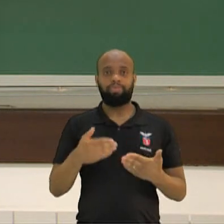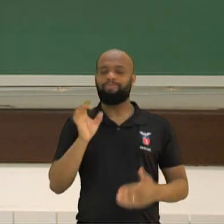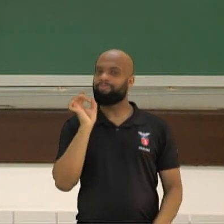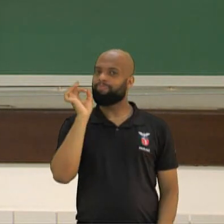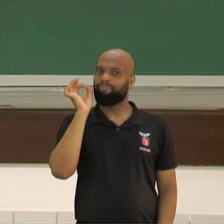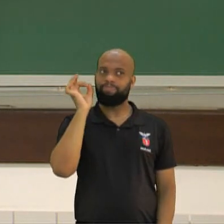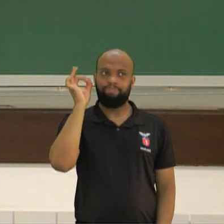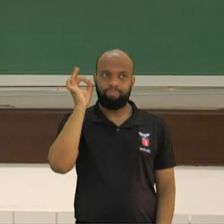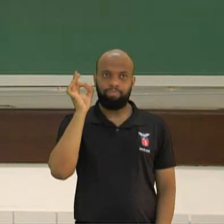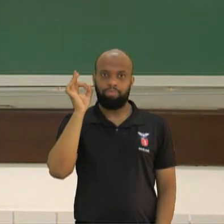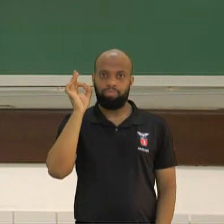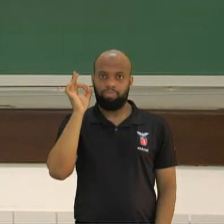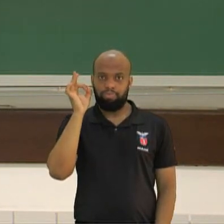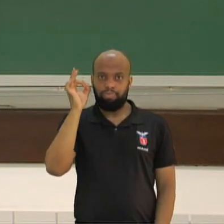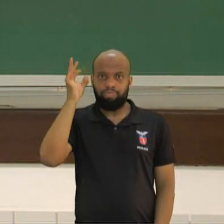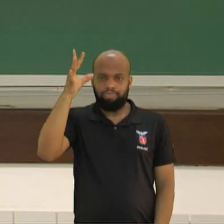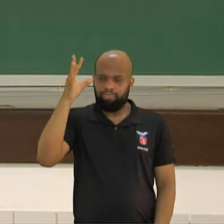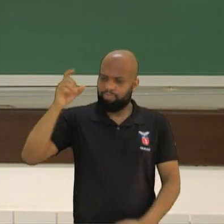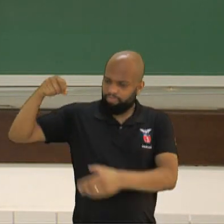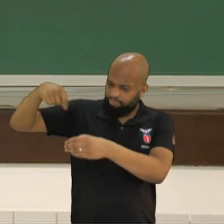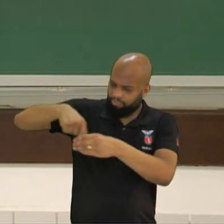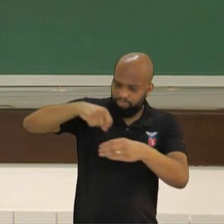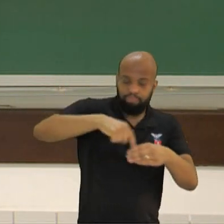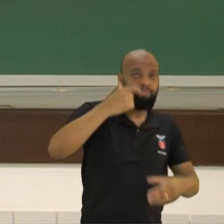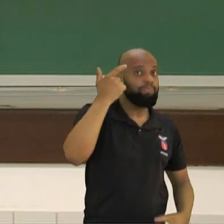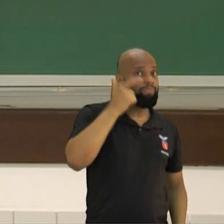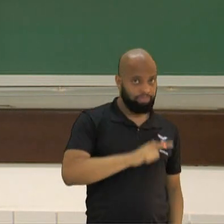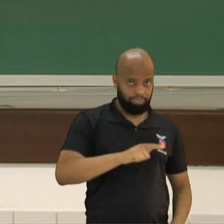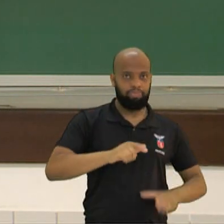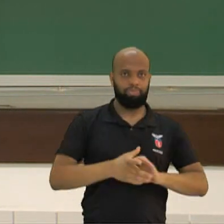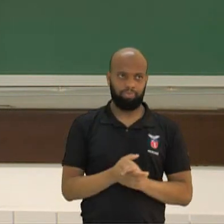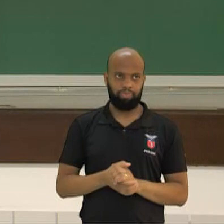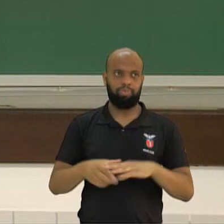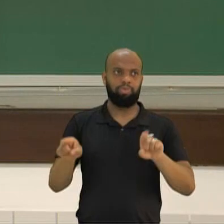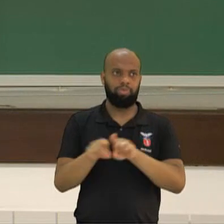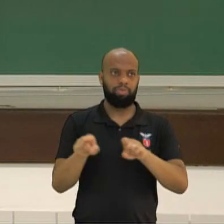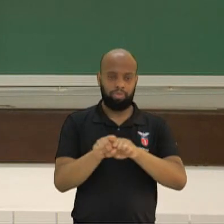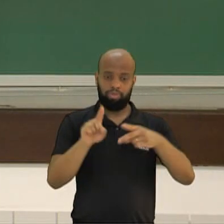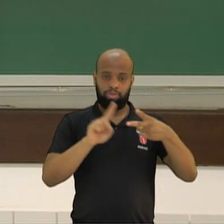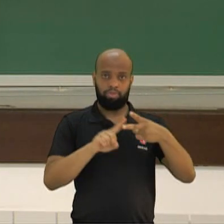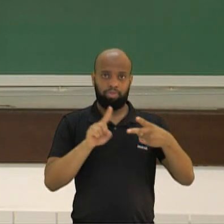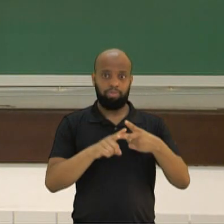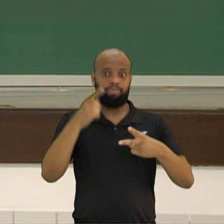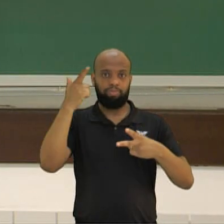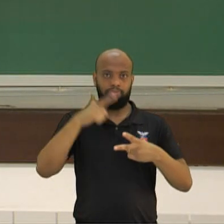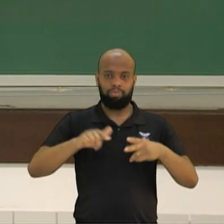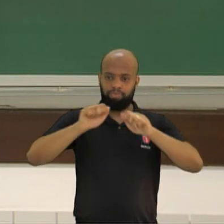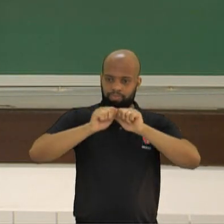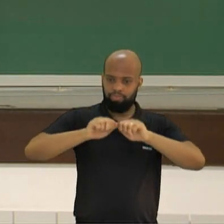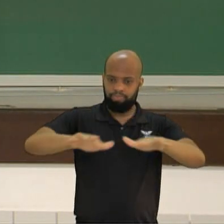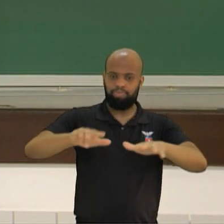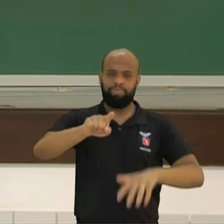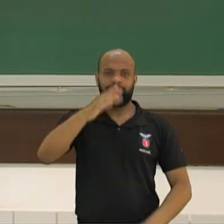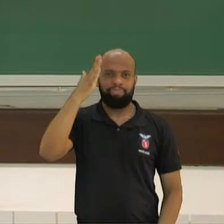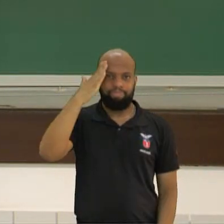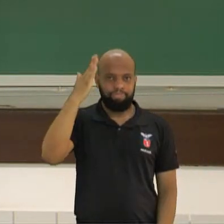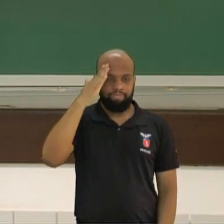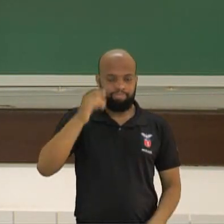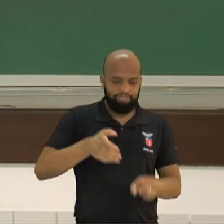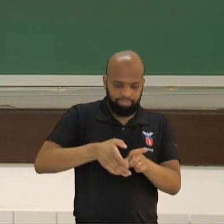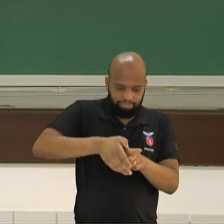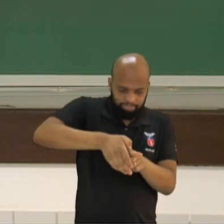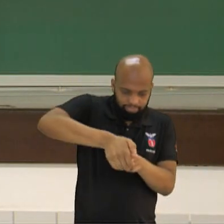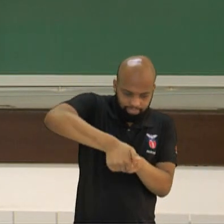eram germinadas com muita facilidade. Segundo, a autopolinização. Vocês sabem que as